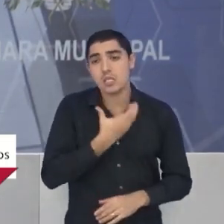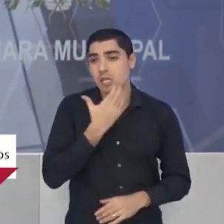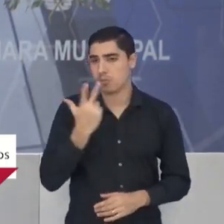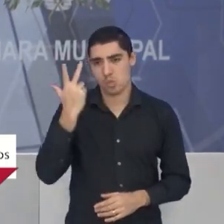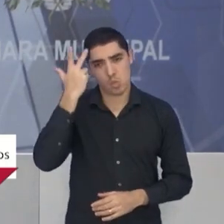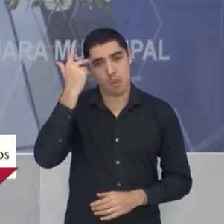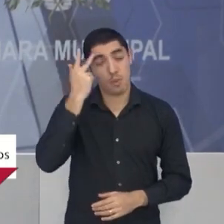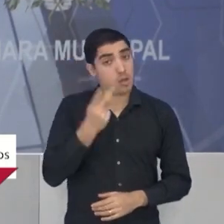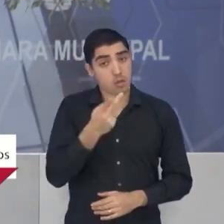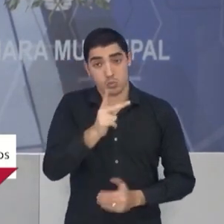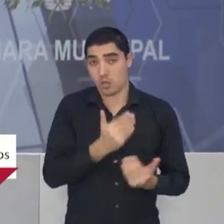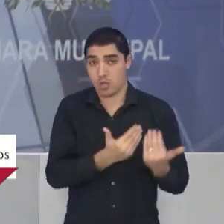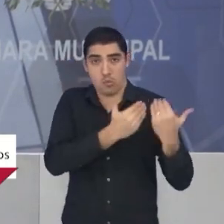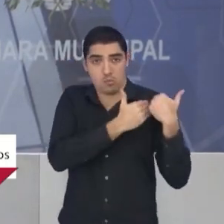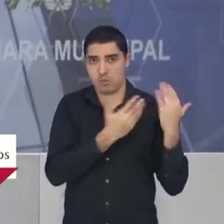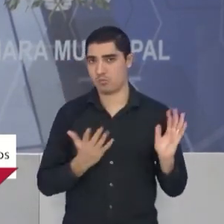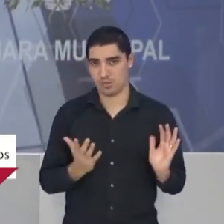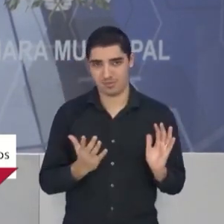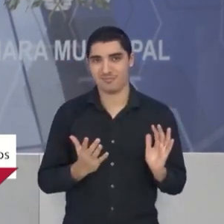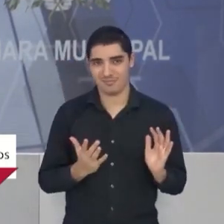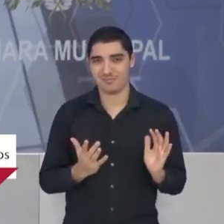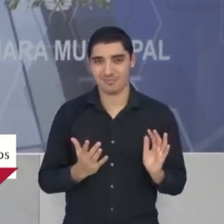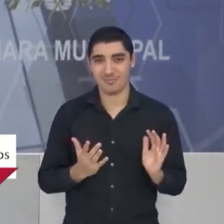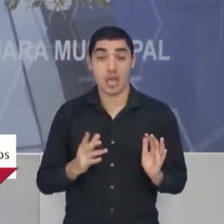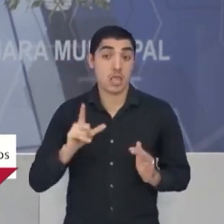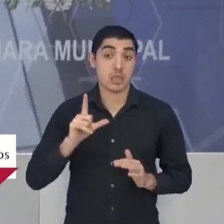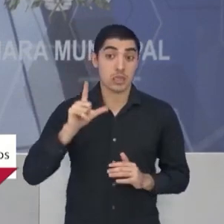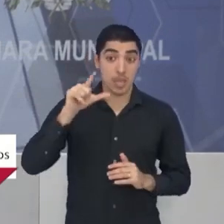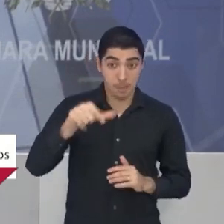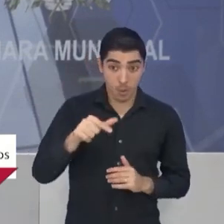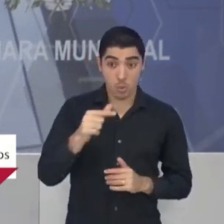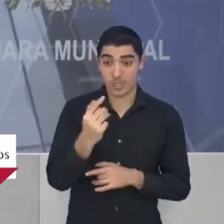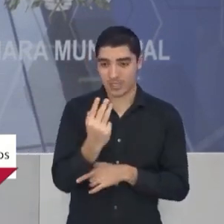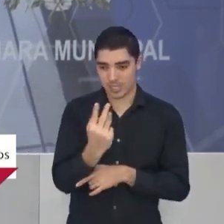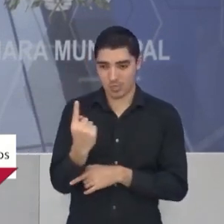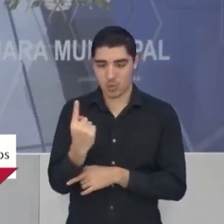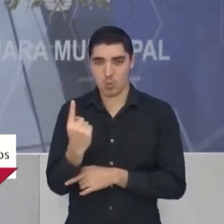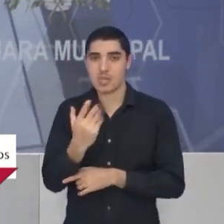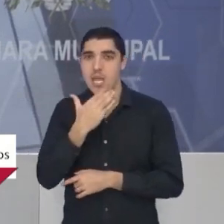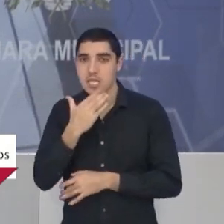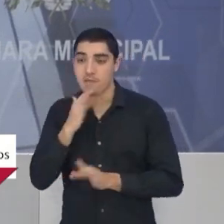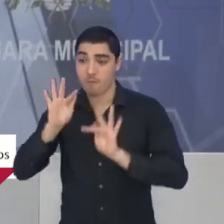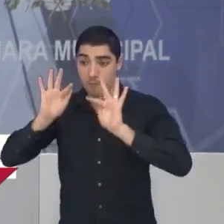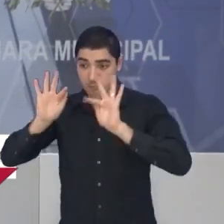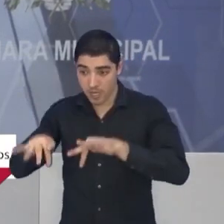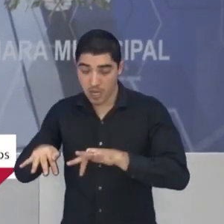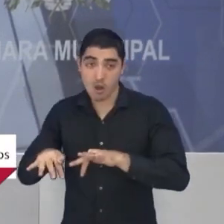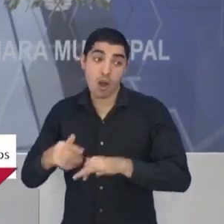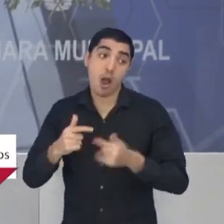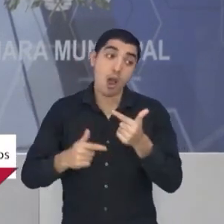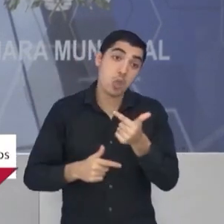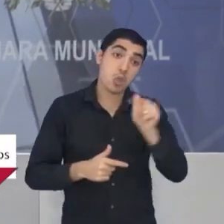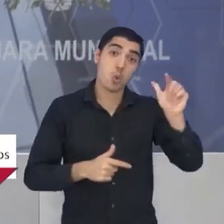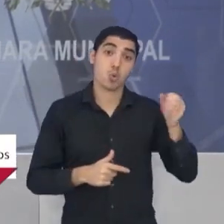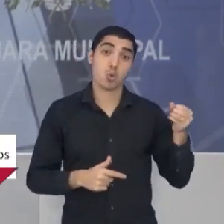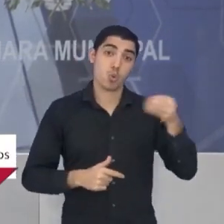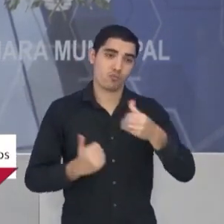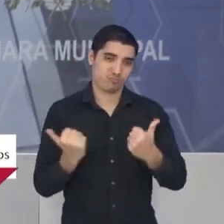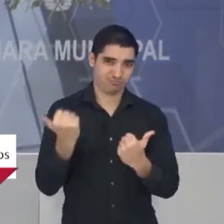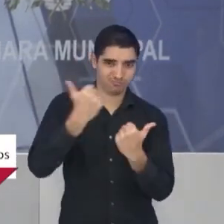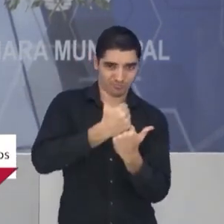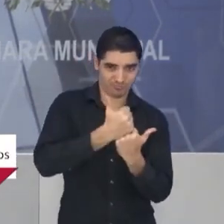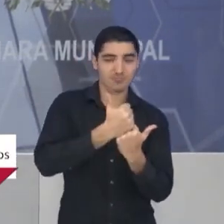responsabilidade acaba aí e você vai deixar esse contrato em vigência pra próxima administração que vai ter